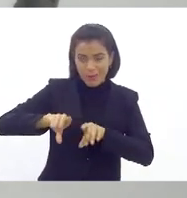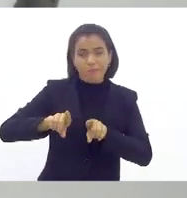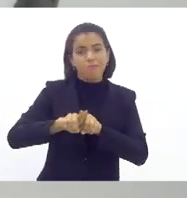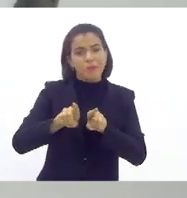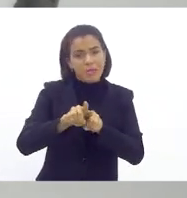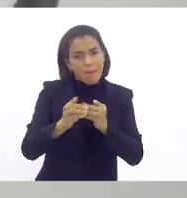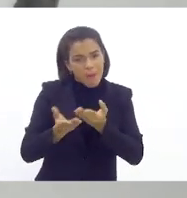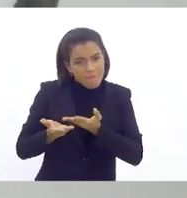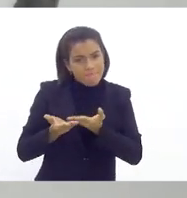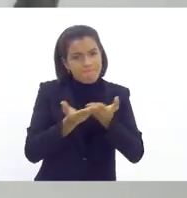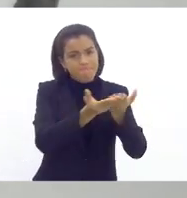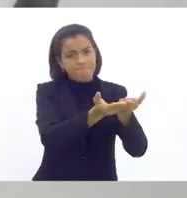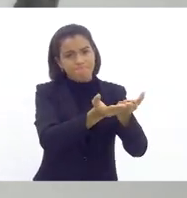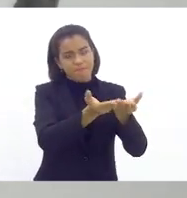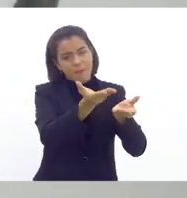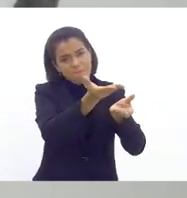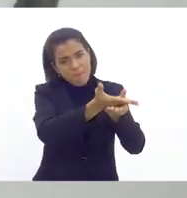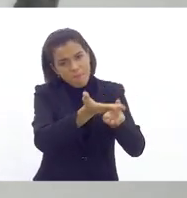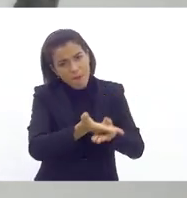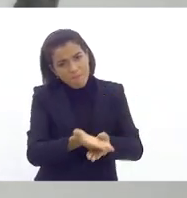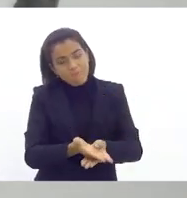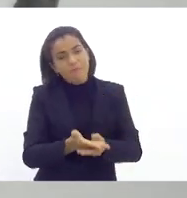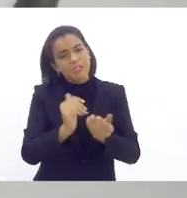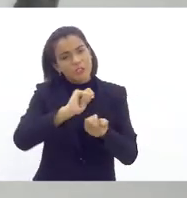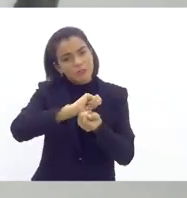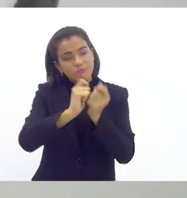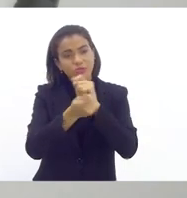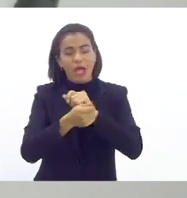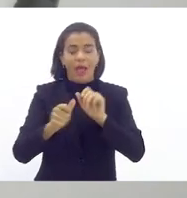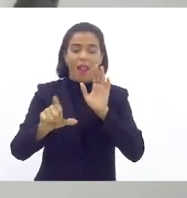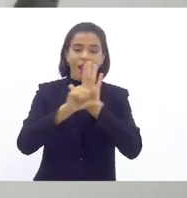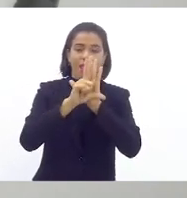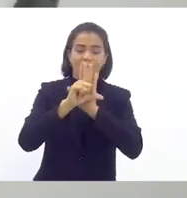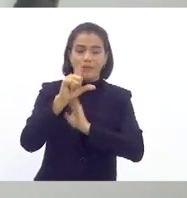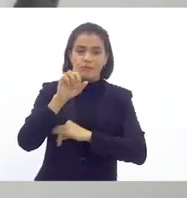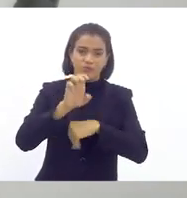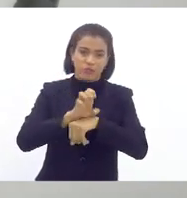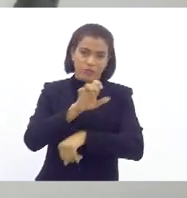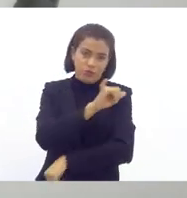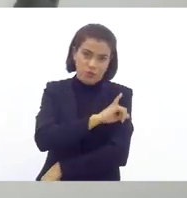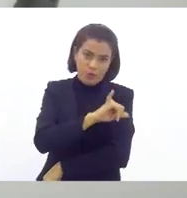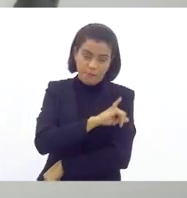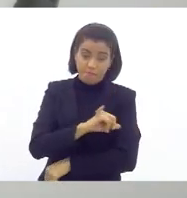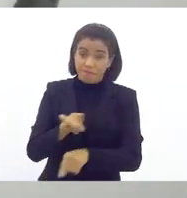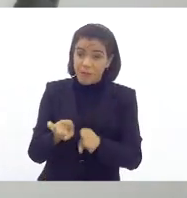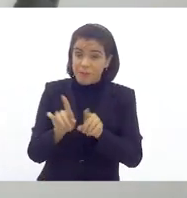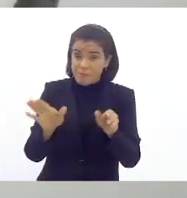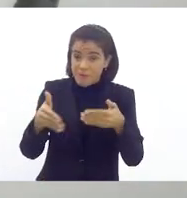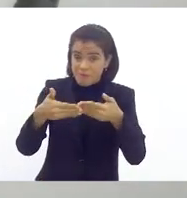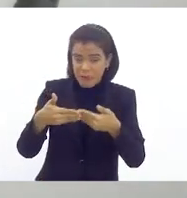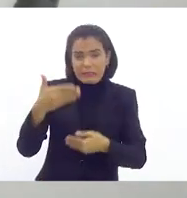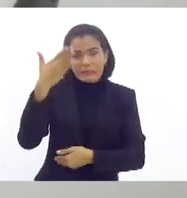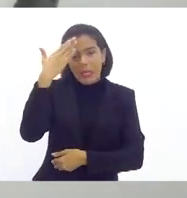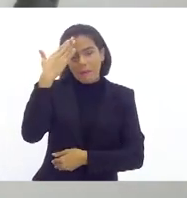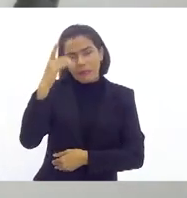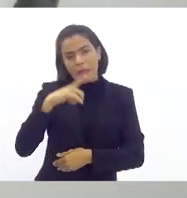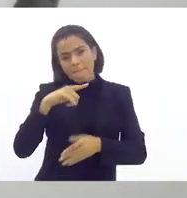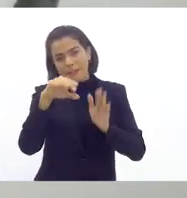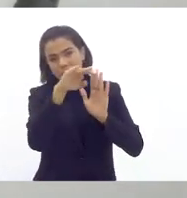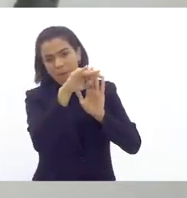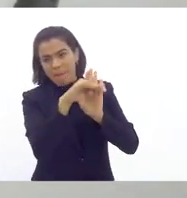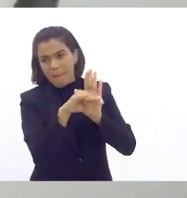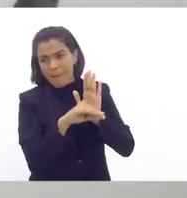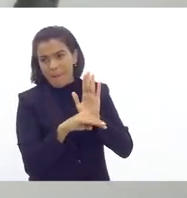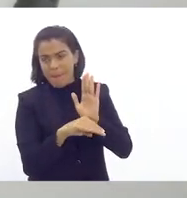encaminhamentos para que a gente possa modernizar a legislação do Estado do Rio de Janeiro. E aí, para finalizar, entendendo que tem outras pessoas que estão